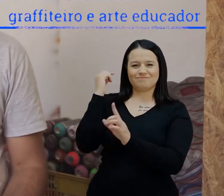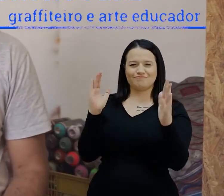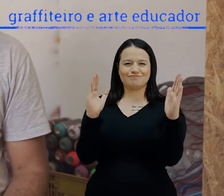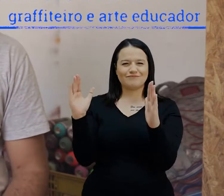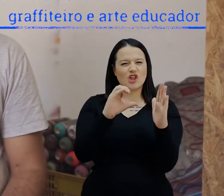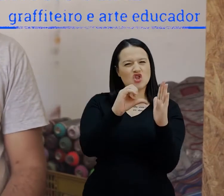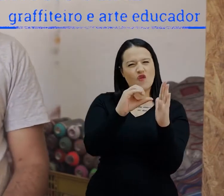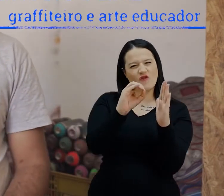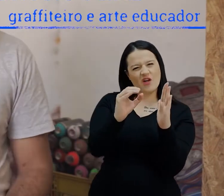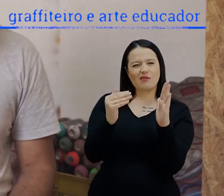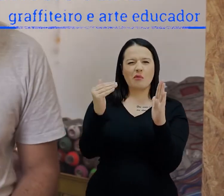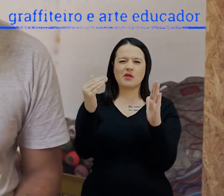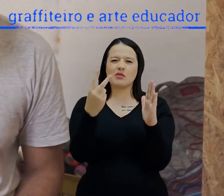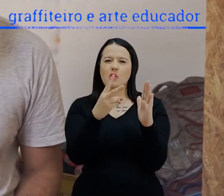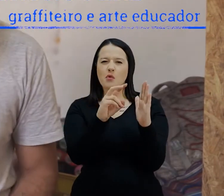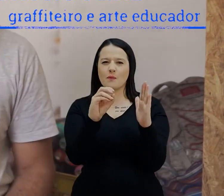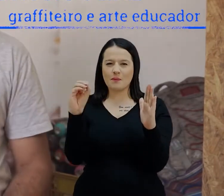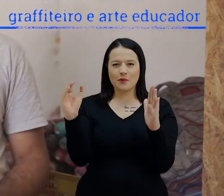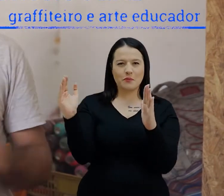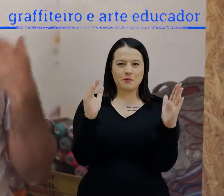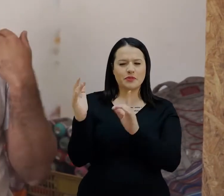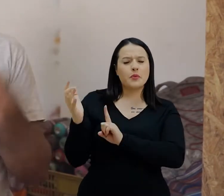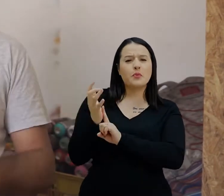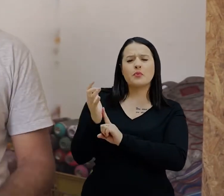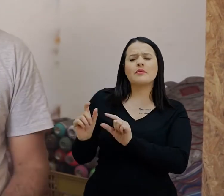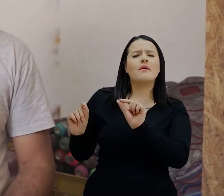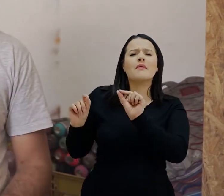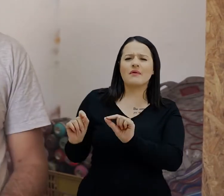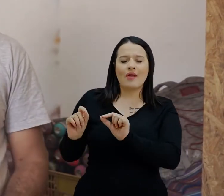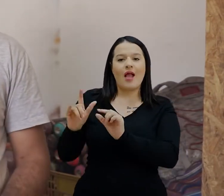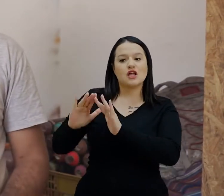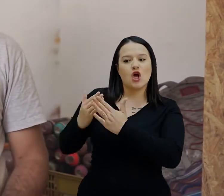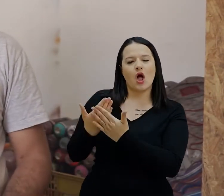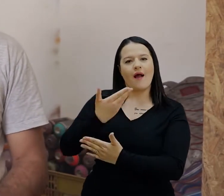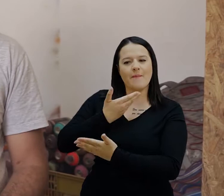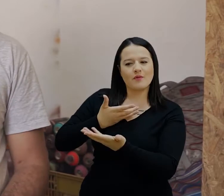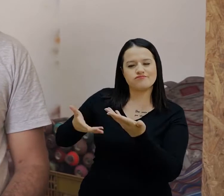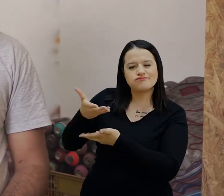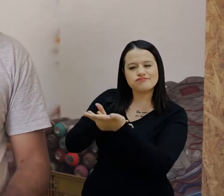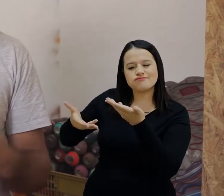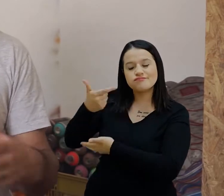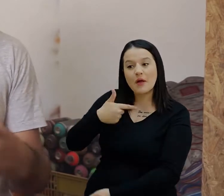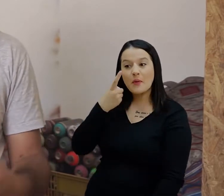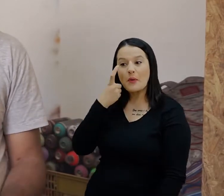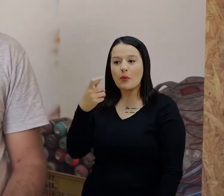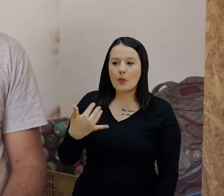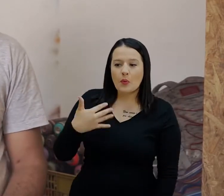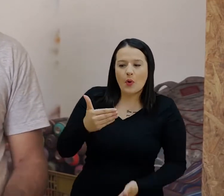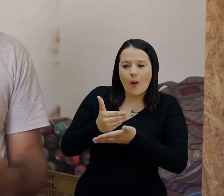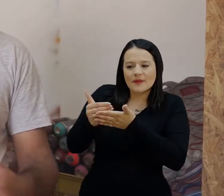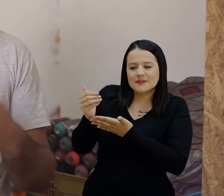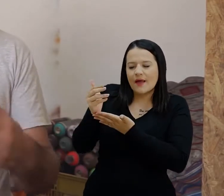dos anos 2000, muito influenciado pela escola, então conheci alguns amigos e comecei